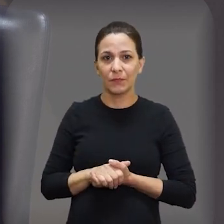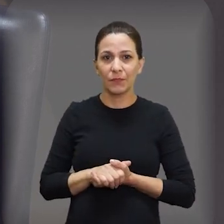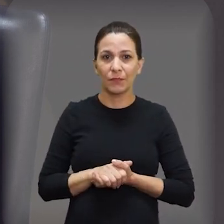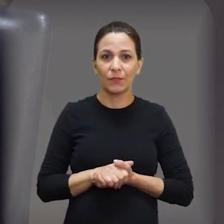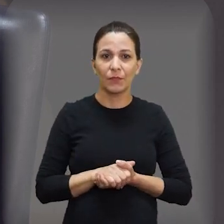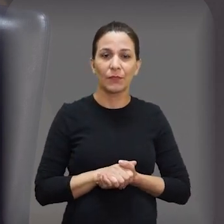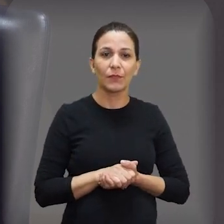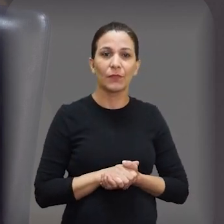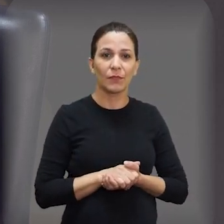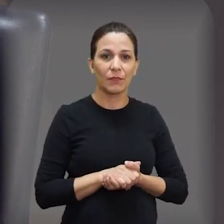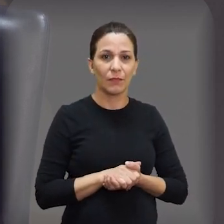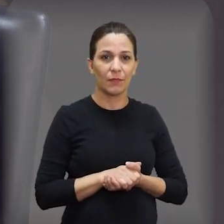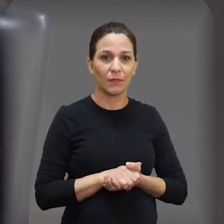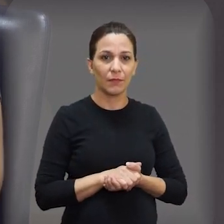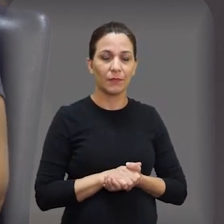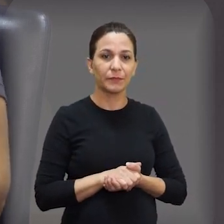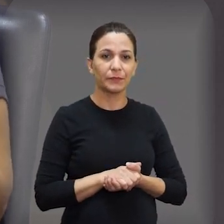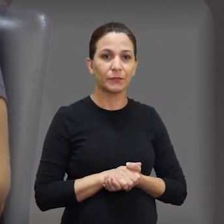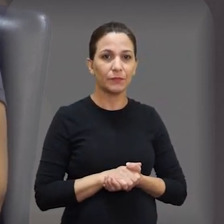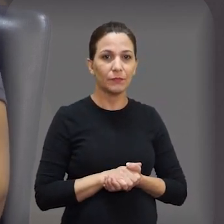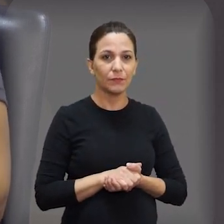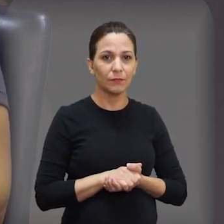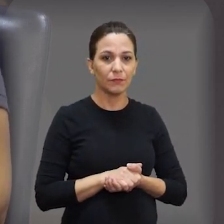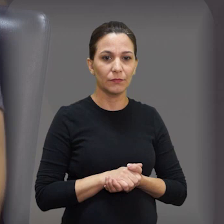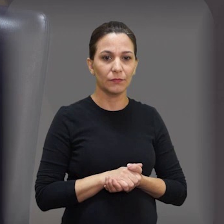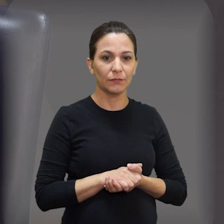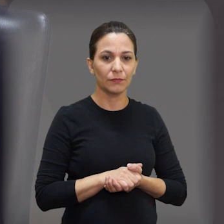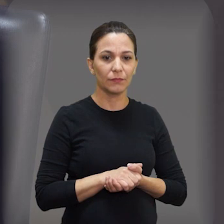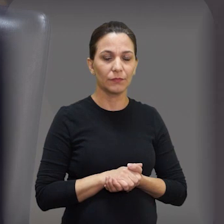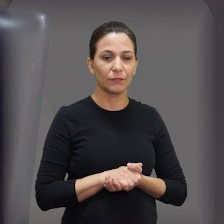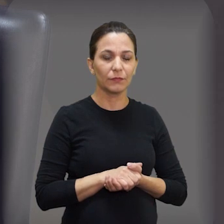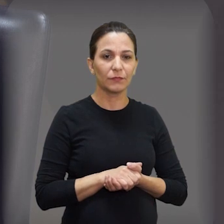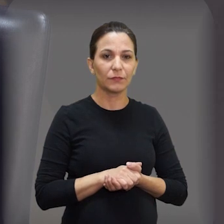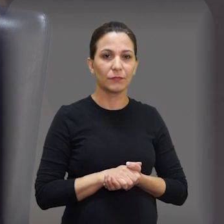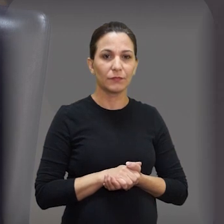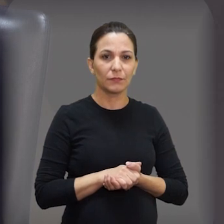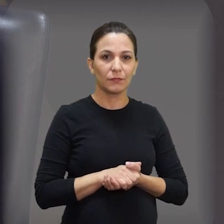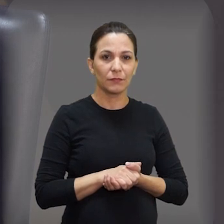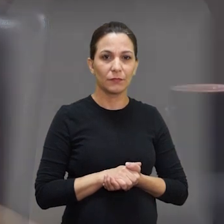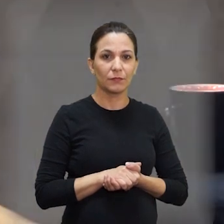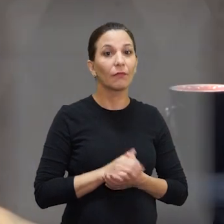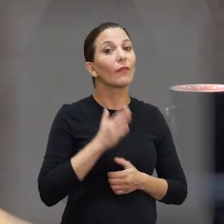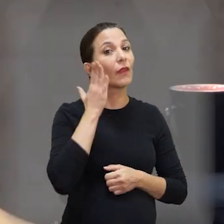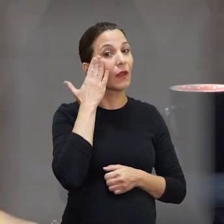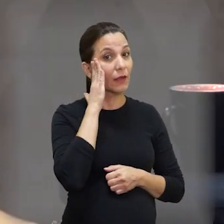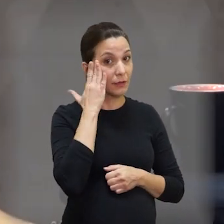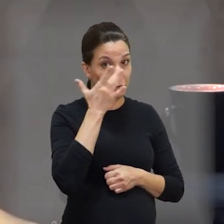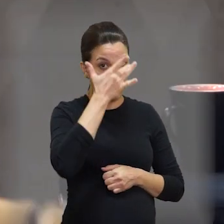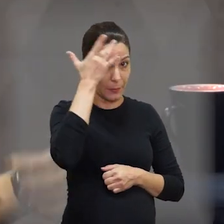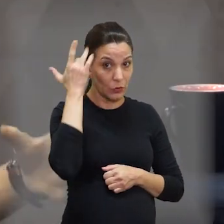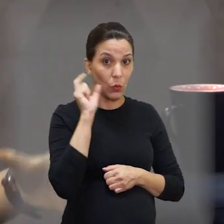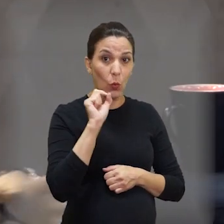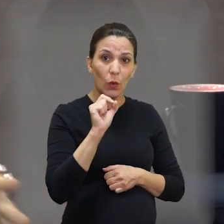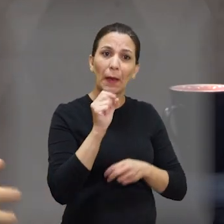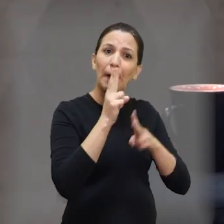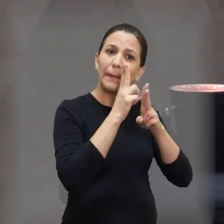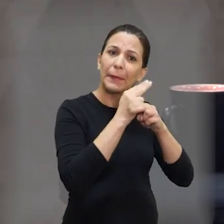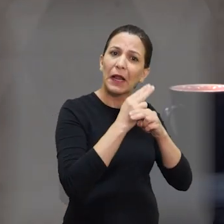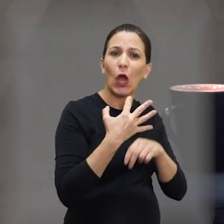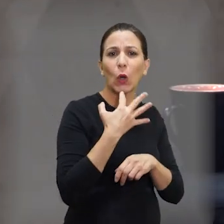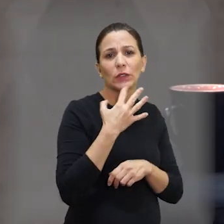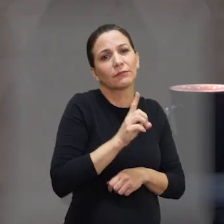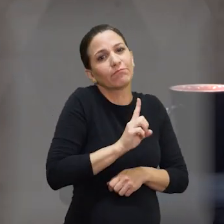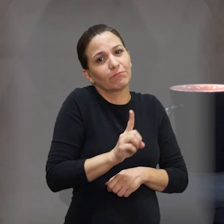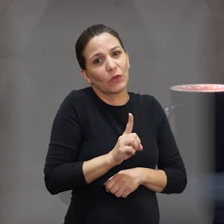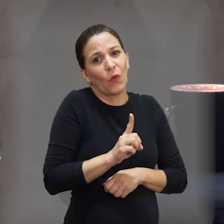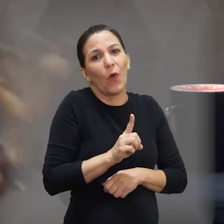específica, de acordo com as dificuldades que vão sendo observadas na atividade. Entendi. E quem não conhece fica sempre